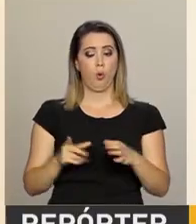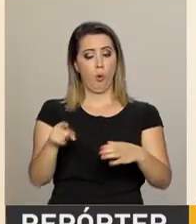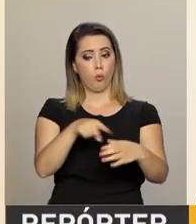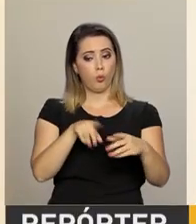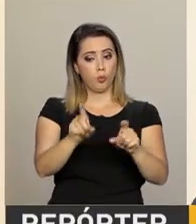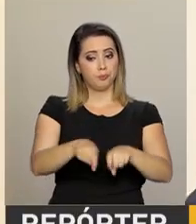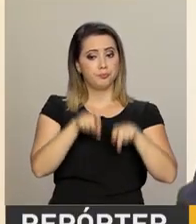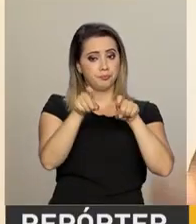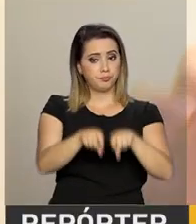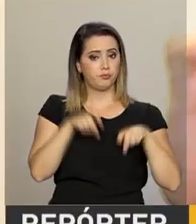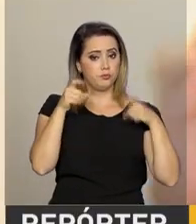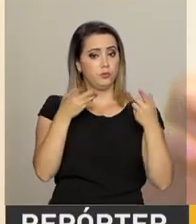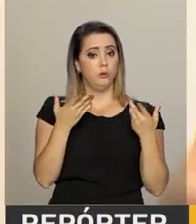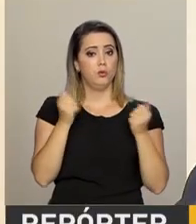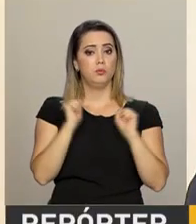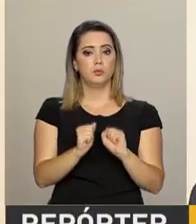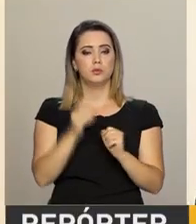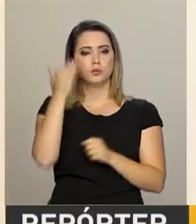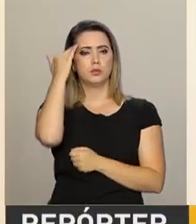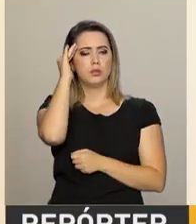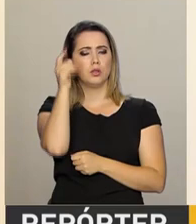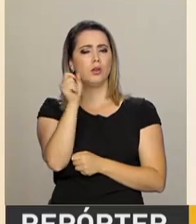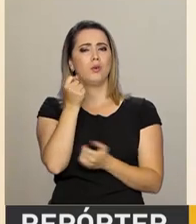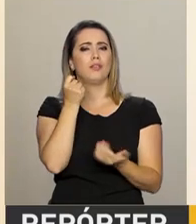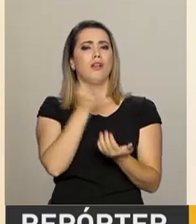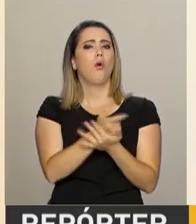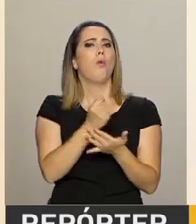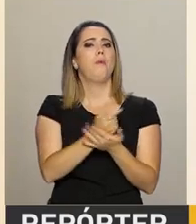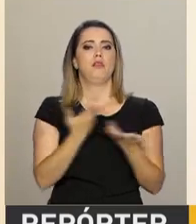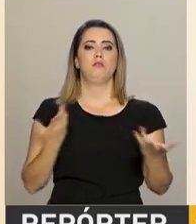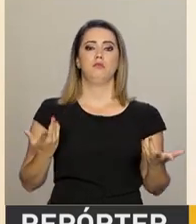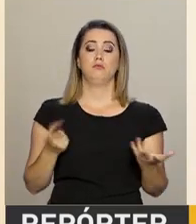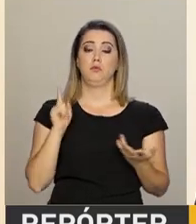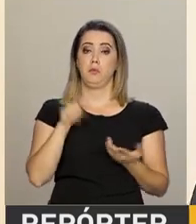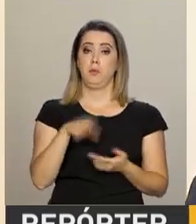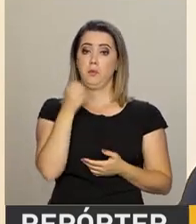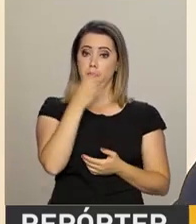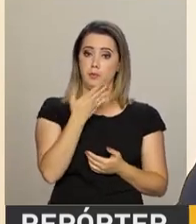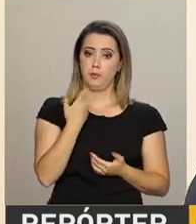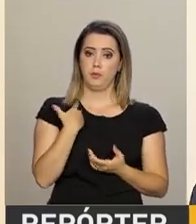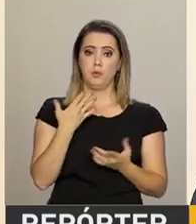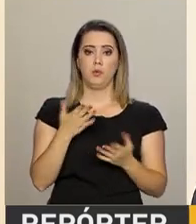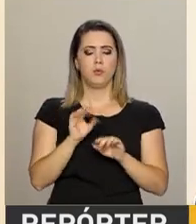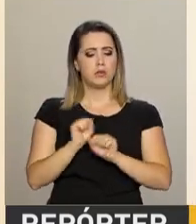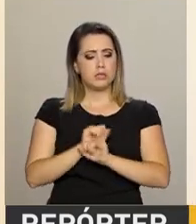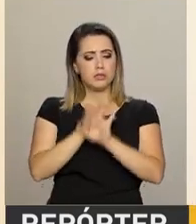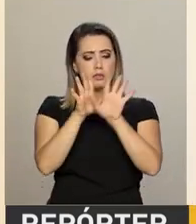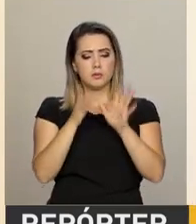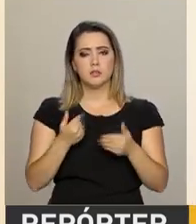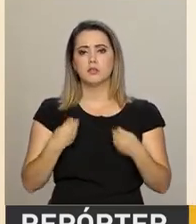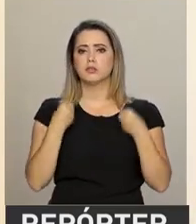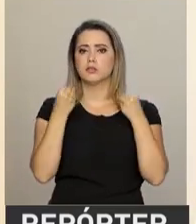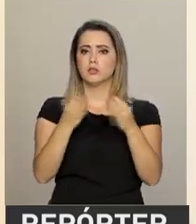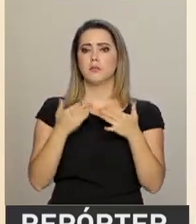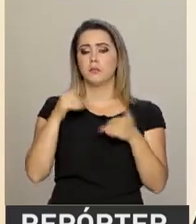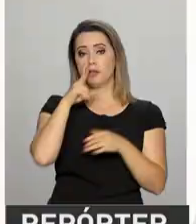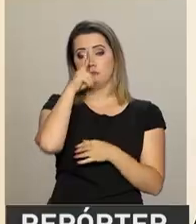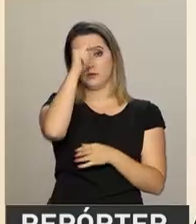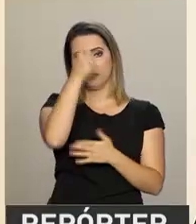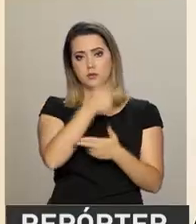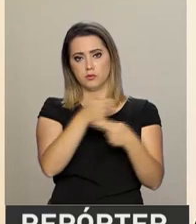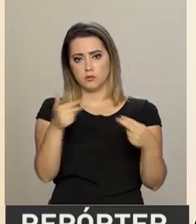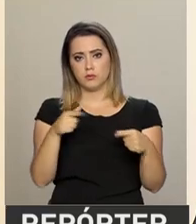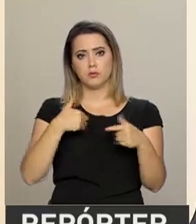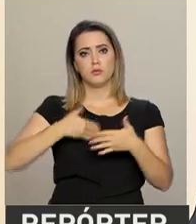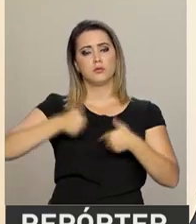poder efetivamente entender o que está financiando isso vai ser muito bom deixa um pouquinho mais transparência mais força um programa com mais elementos que